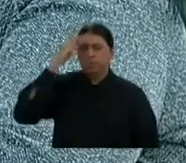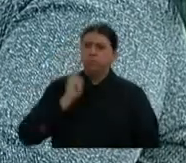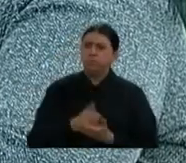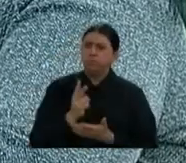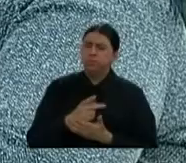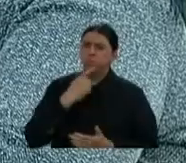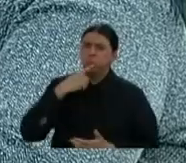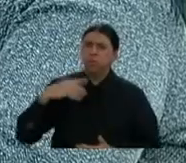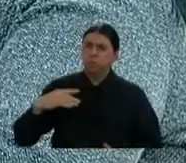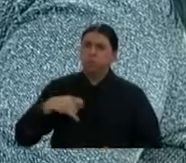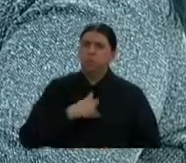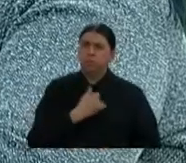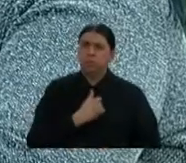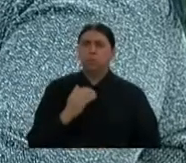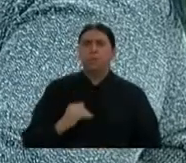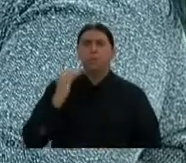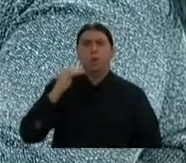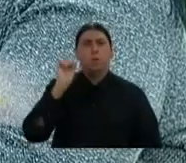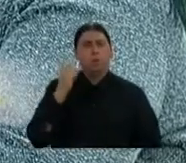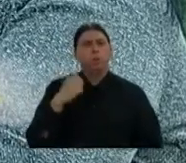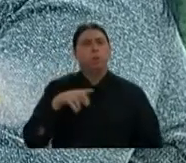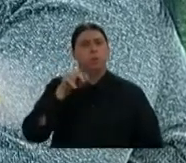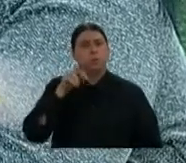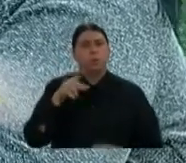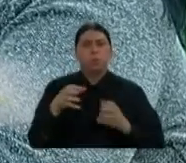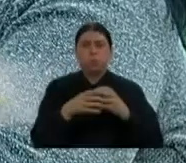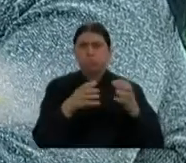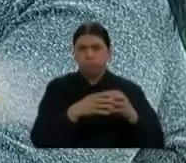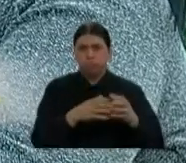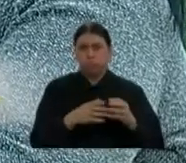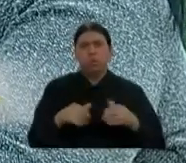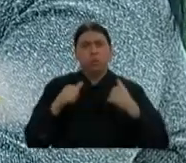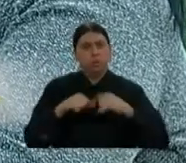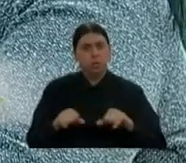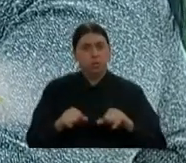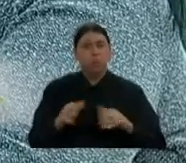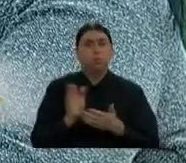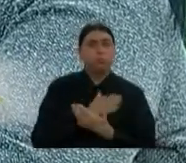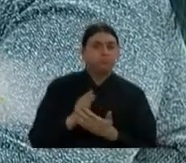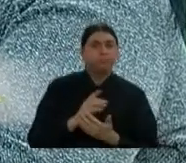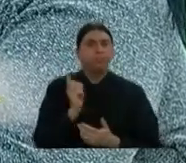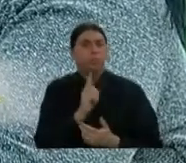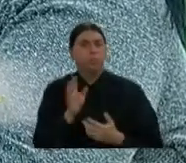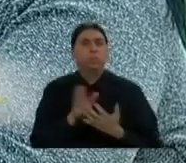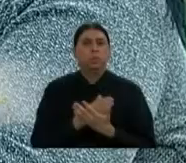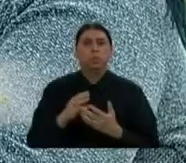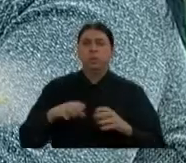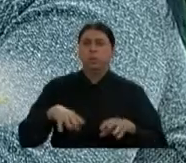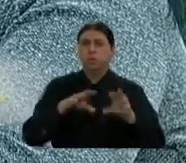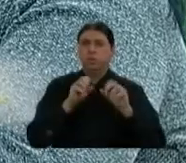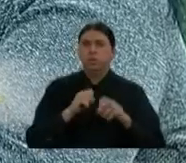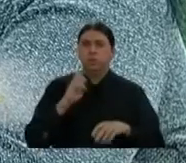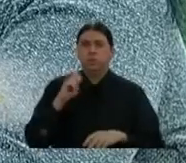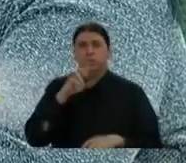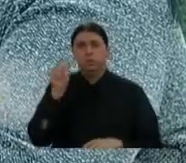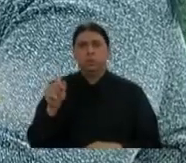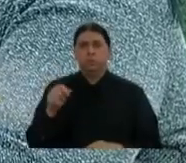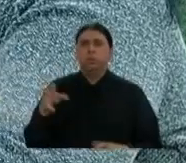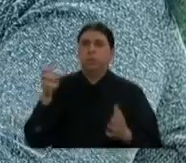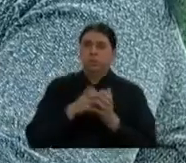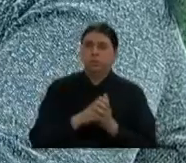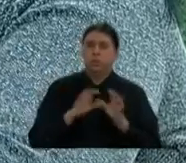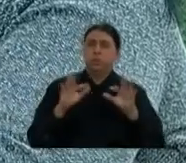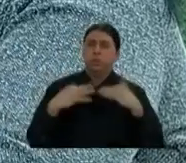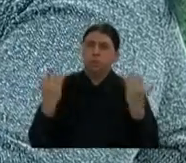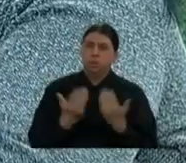crianças maiores de 18 anos geralmente com grupos de irmãos estão ou não disponíveis para adoção os casais se habilitam para o outro